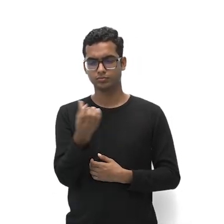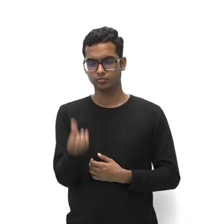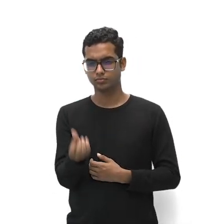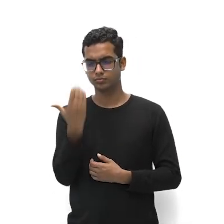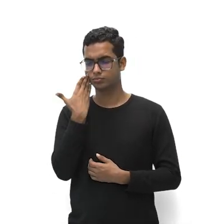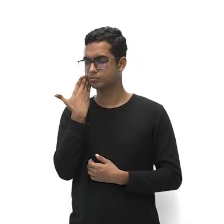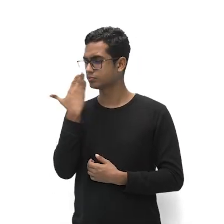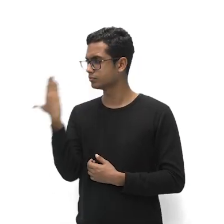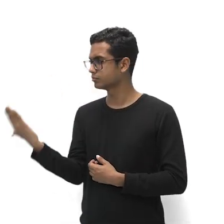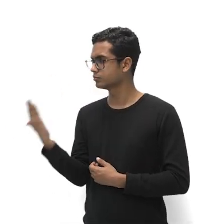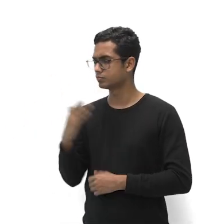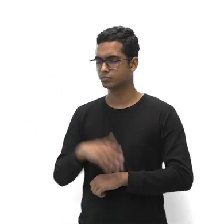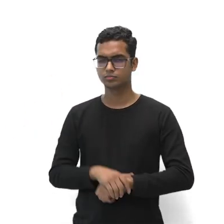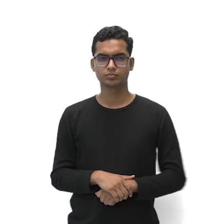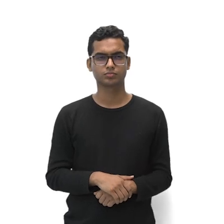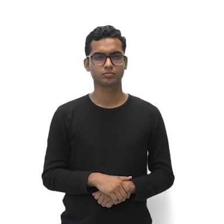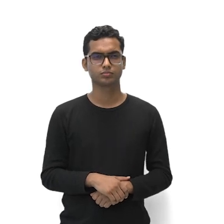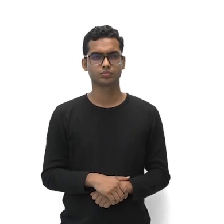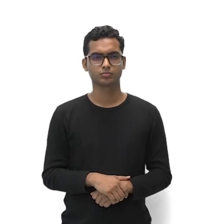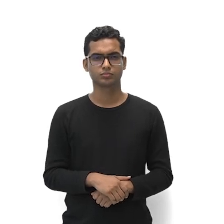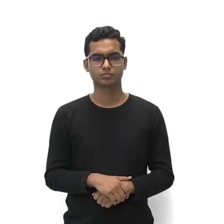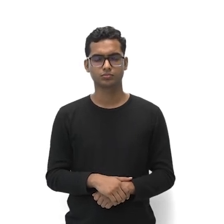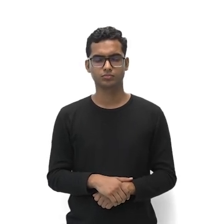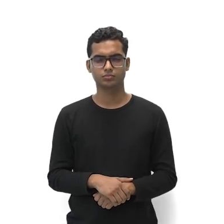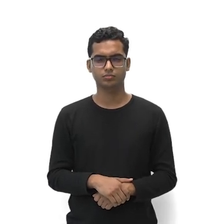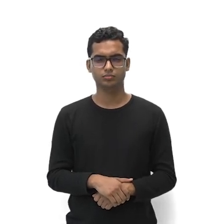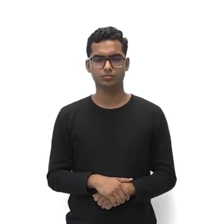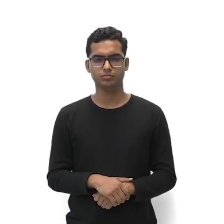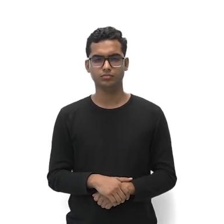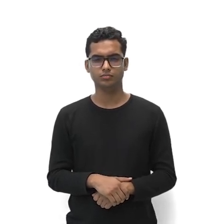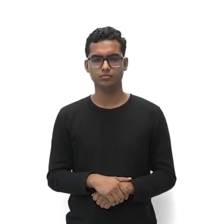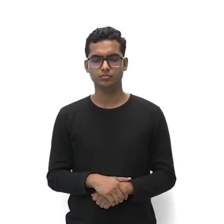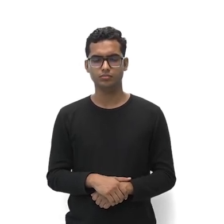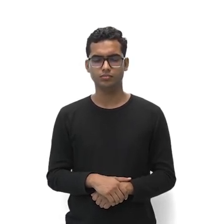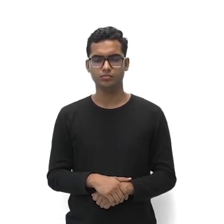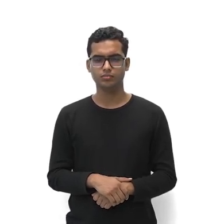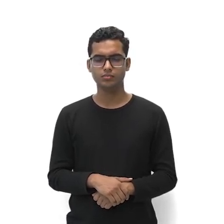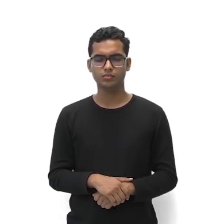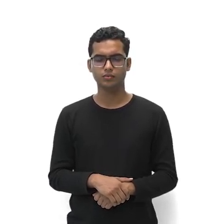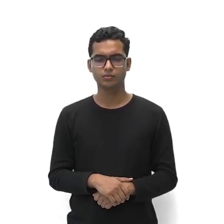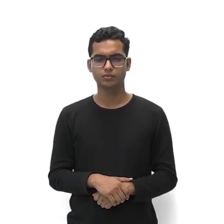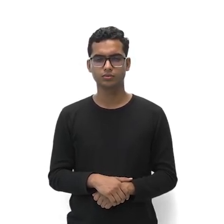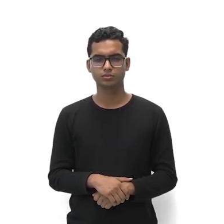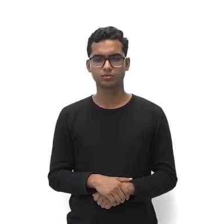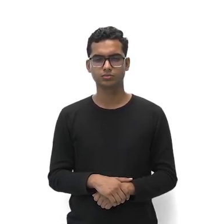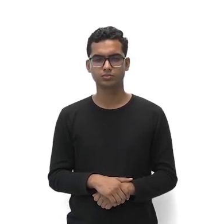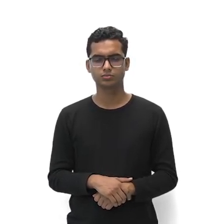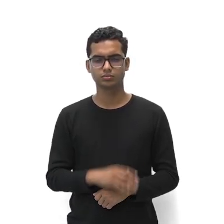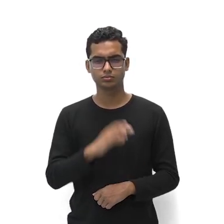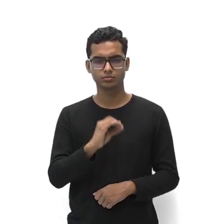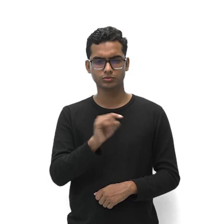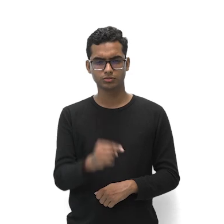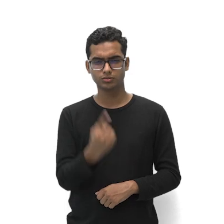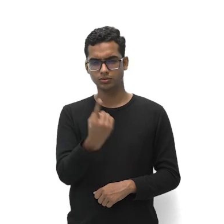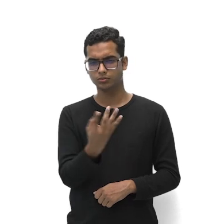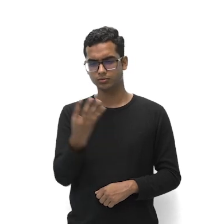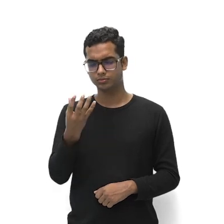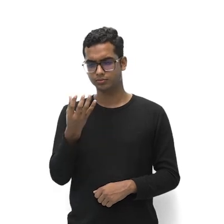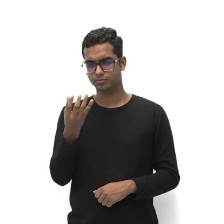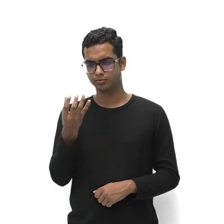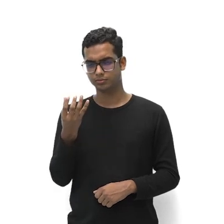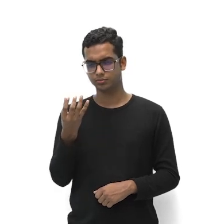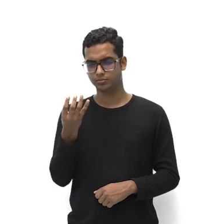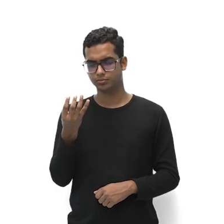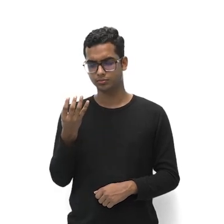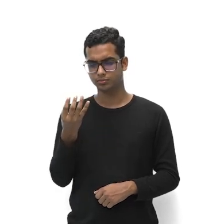ficar onde? Vai ficar bem aqui, ó. Então, ó, 0,4 vezes 0,4